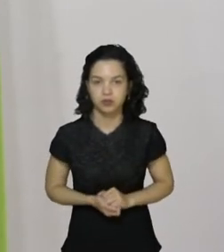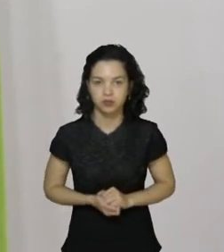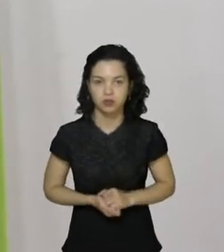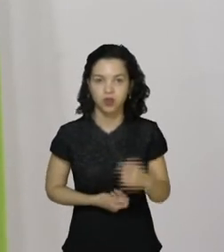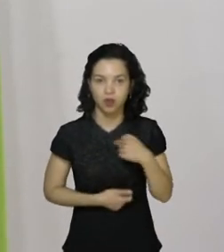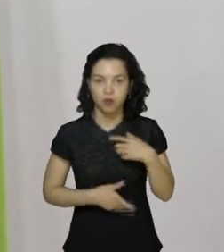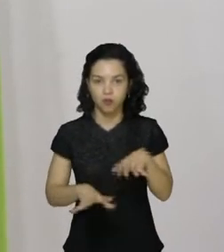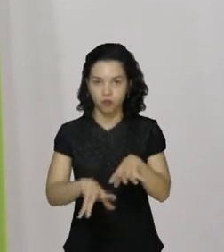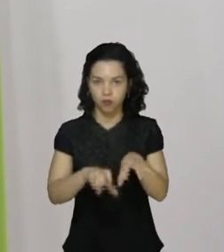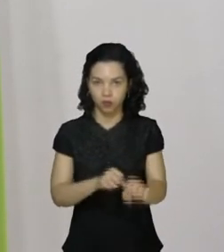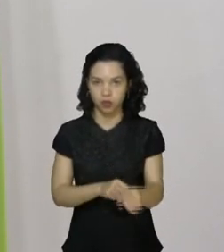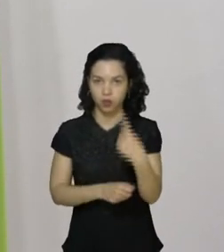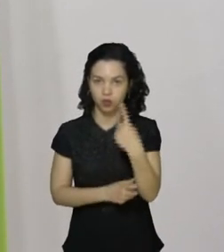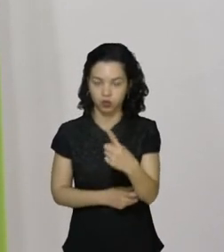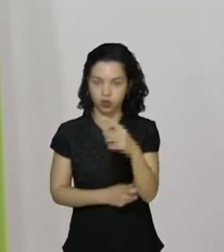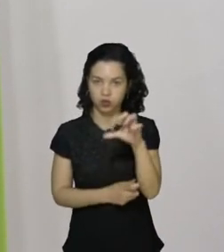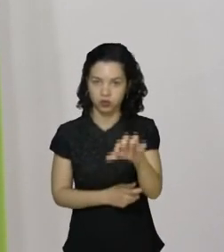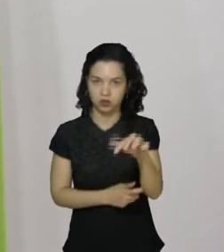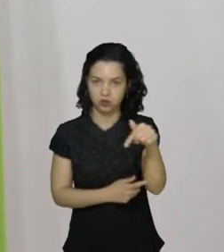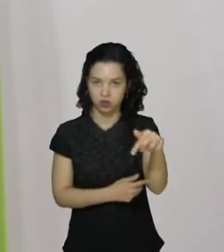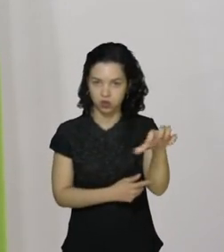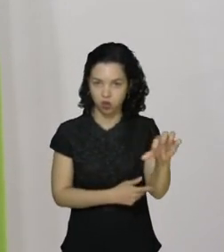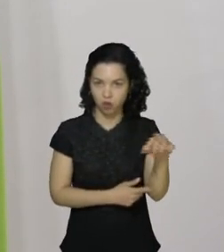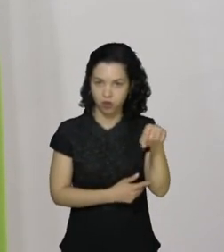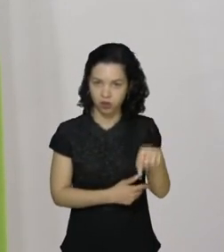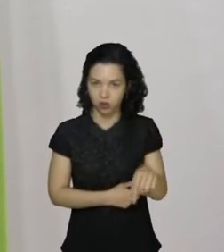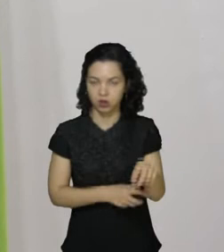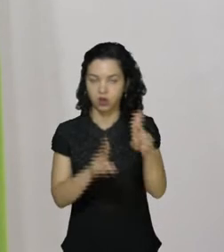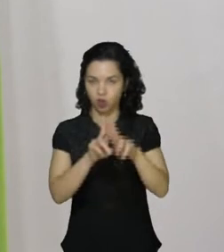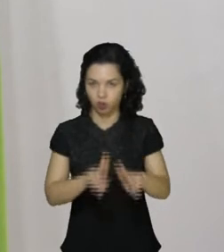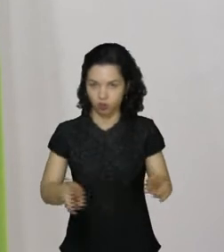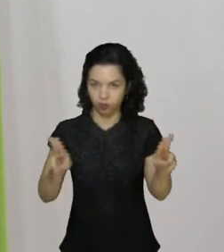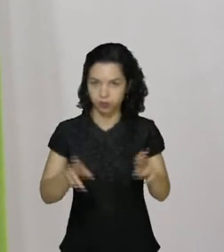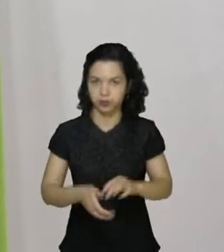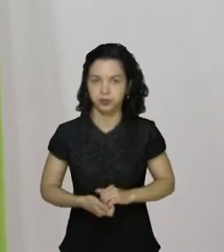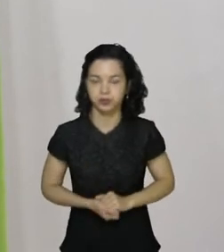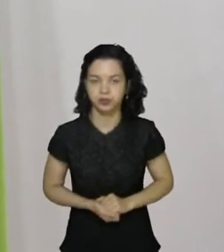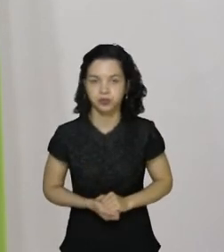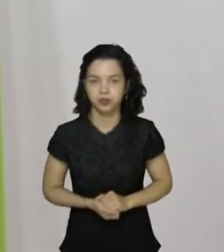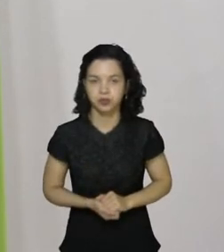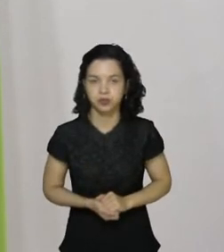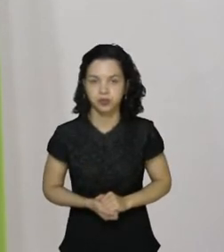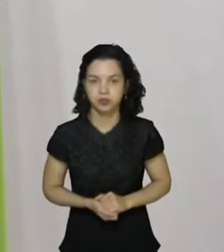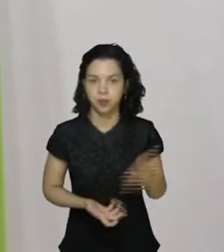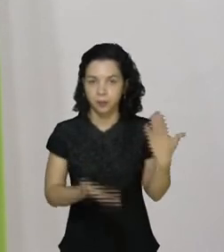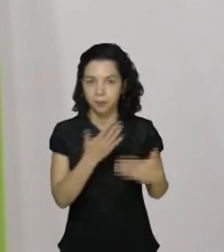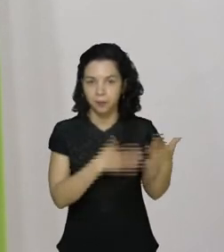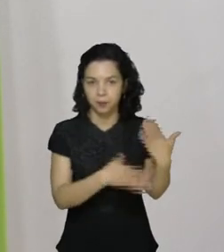em 1979, aqui na Universidade Federal de Santa Catarina. Naquela época,